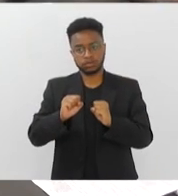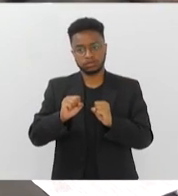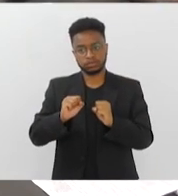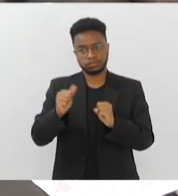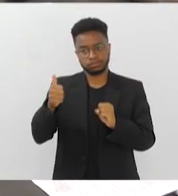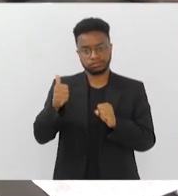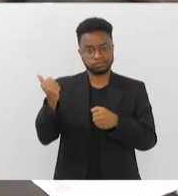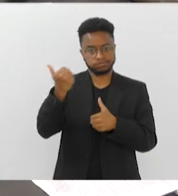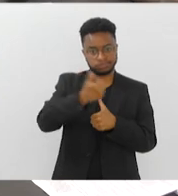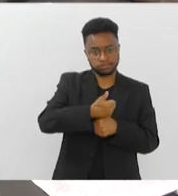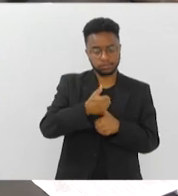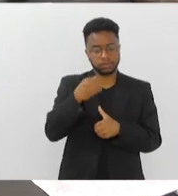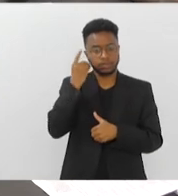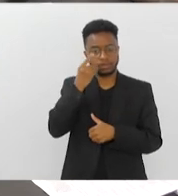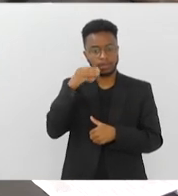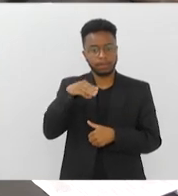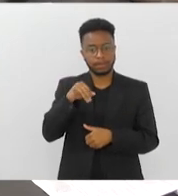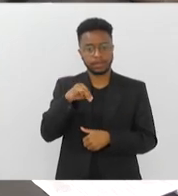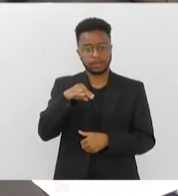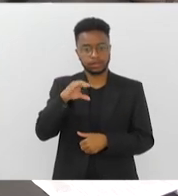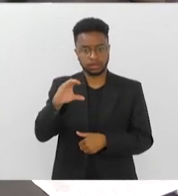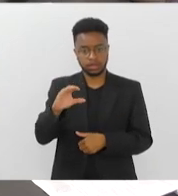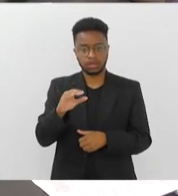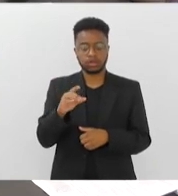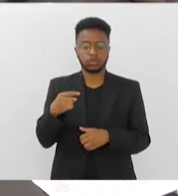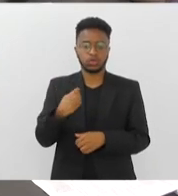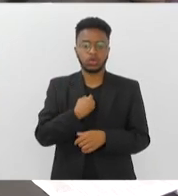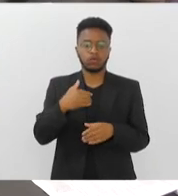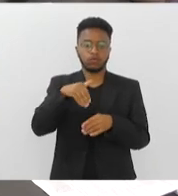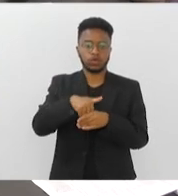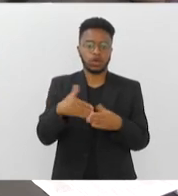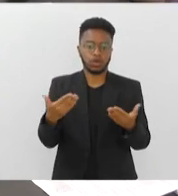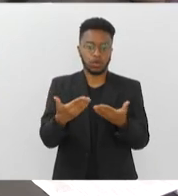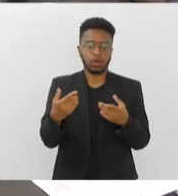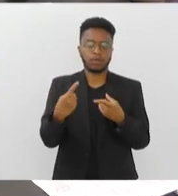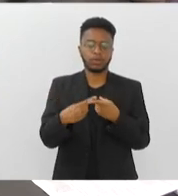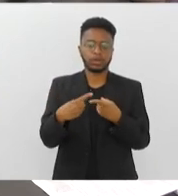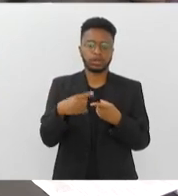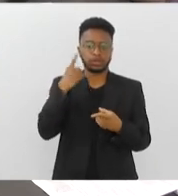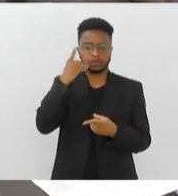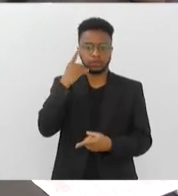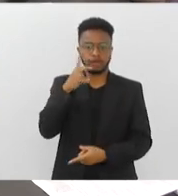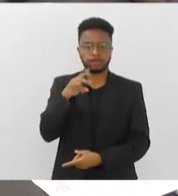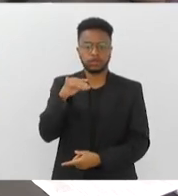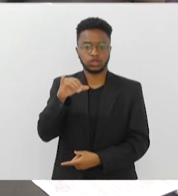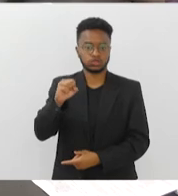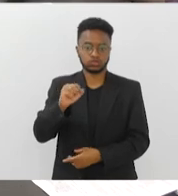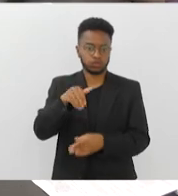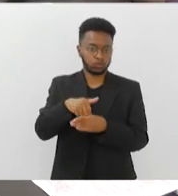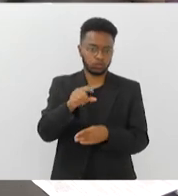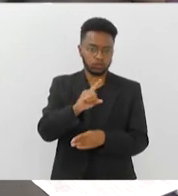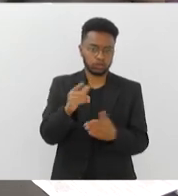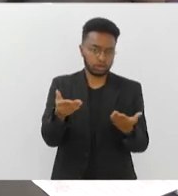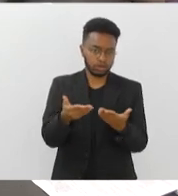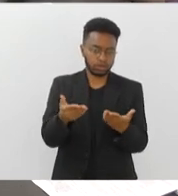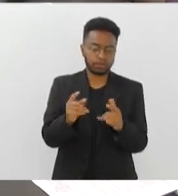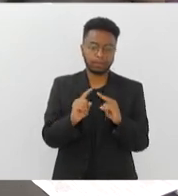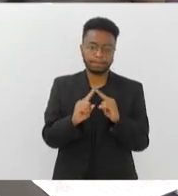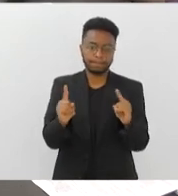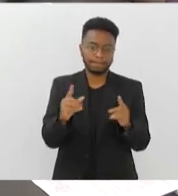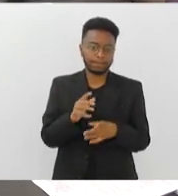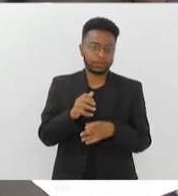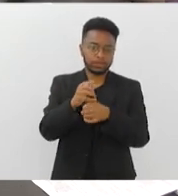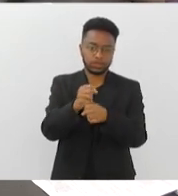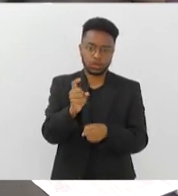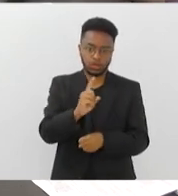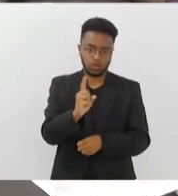primário do deputado Mink. Então, colocar em votação, já que consta, embora o deputado Cozzolin não esteja aqui votando, portanto, não